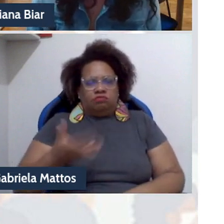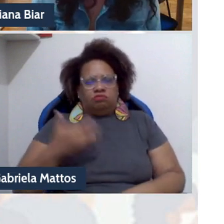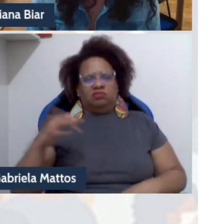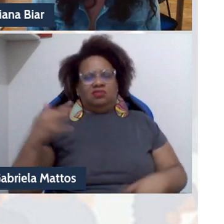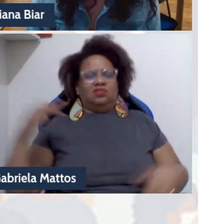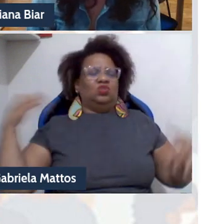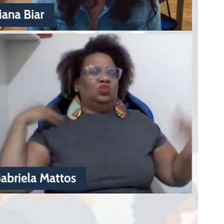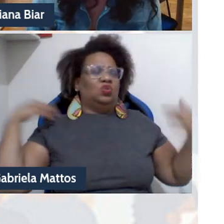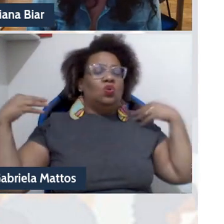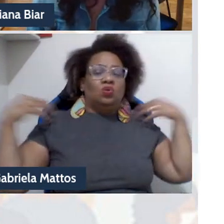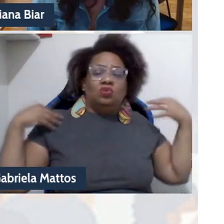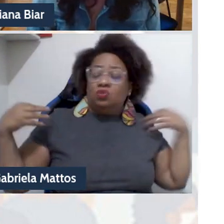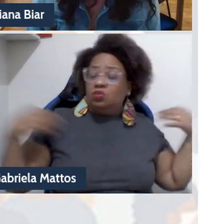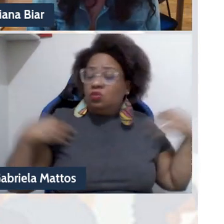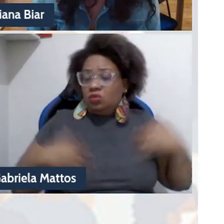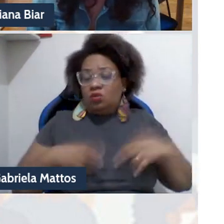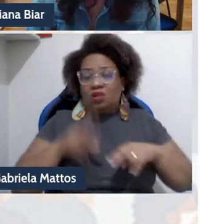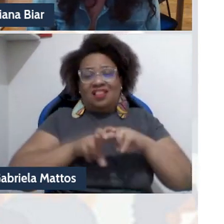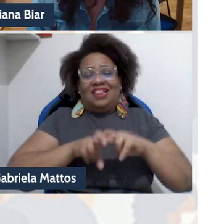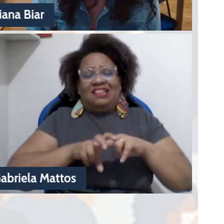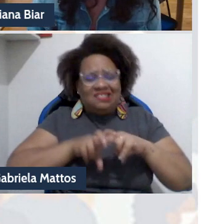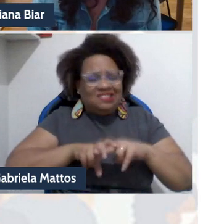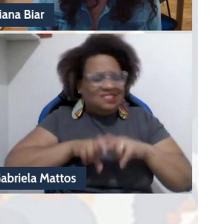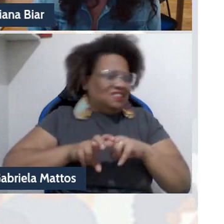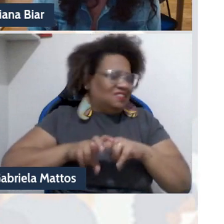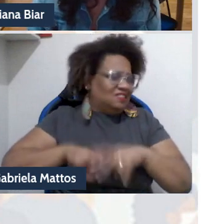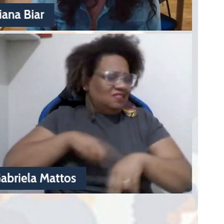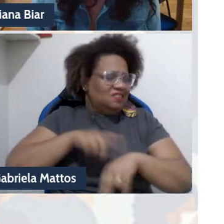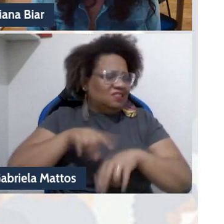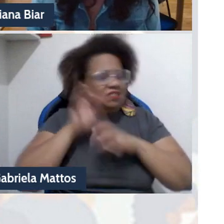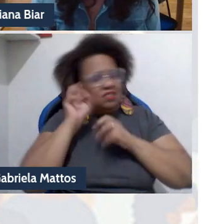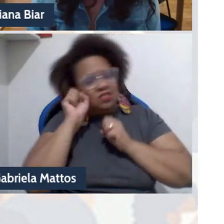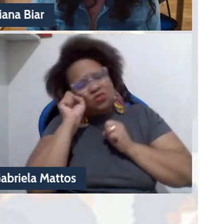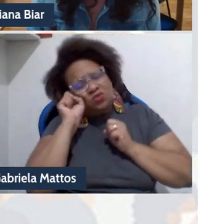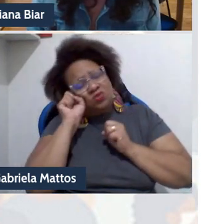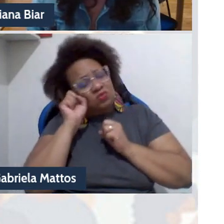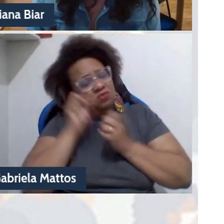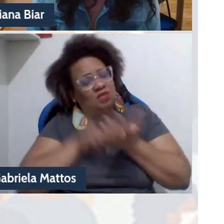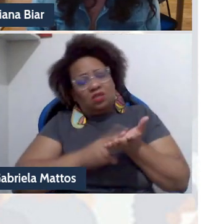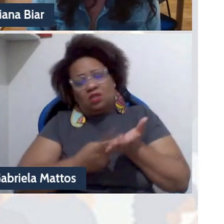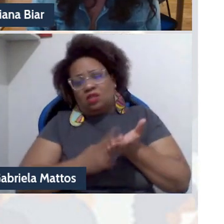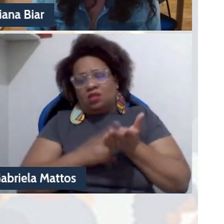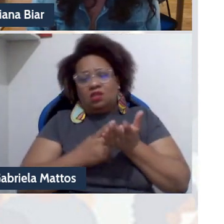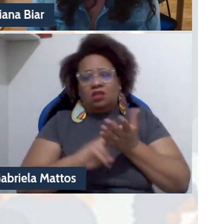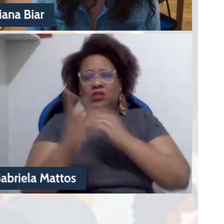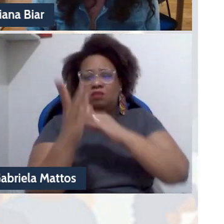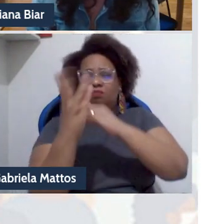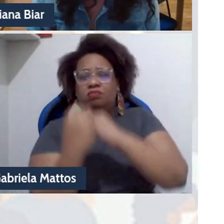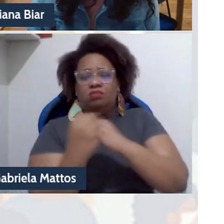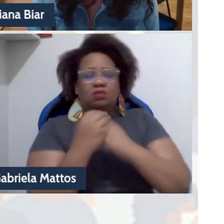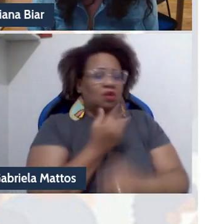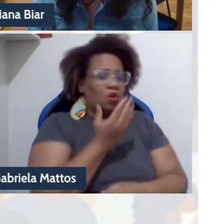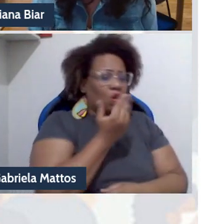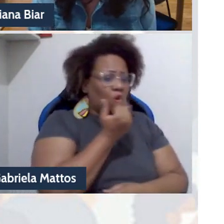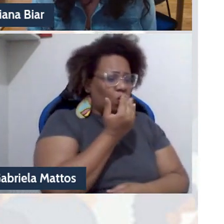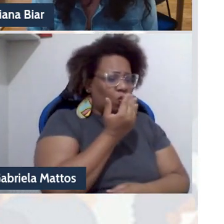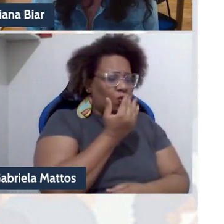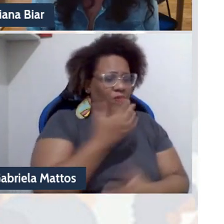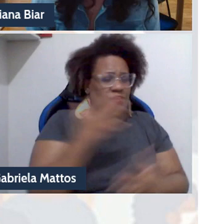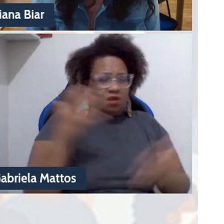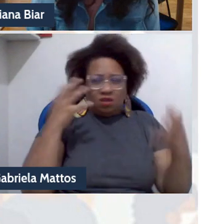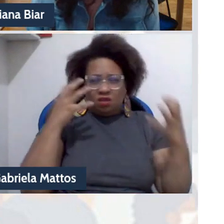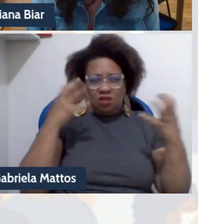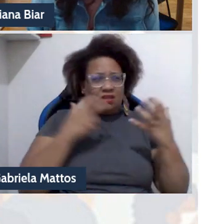costas, porque eu ficava muito tempo sentada, não dormia direito, eu fechava a câmera para comer, assim eu me sentia muito